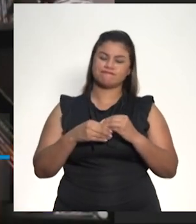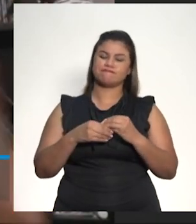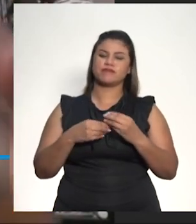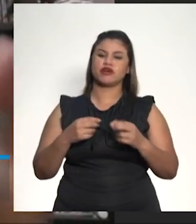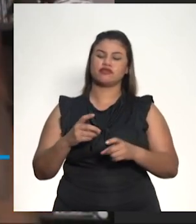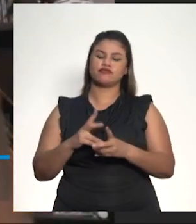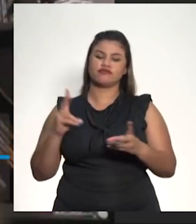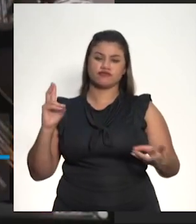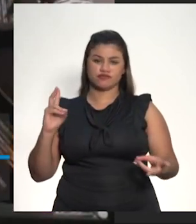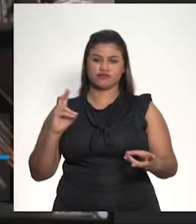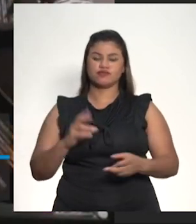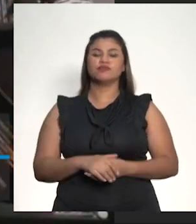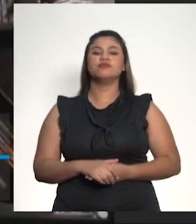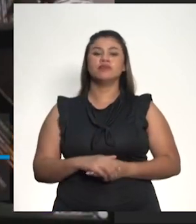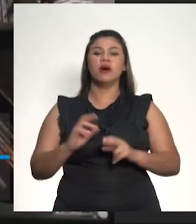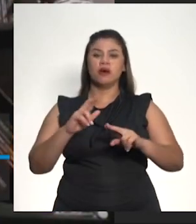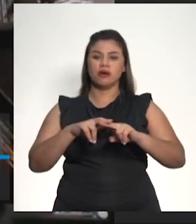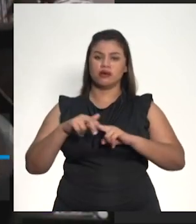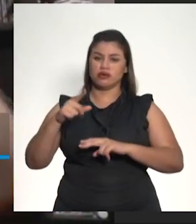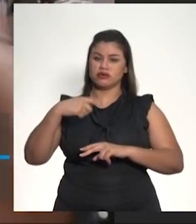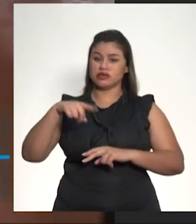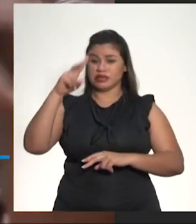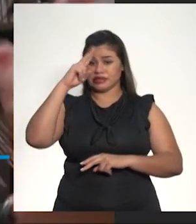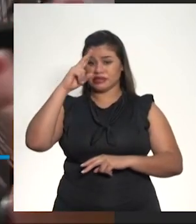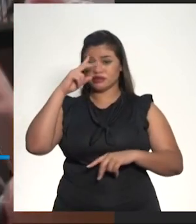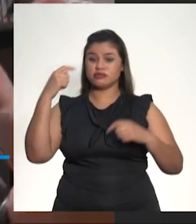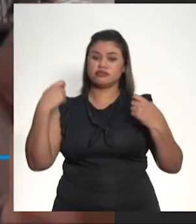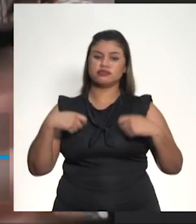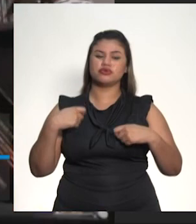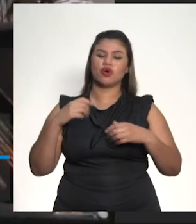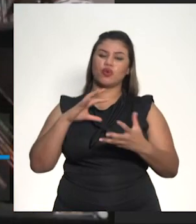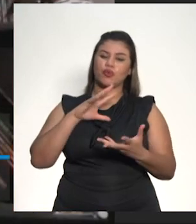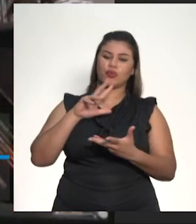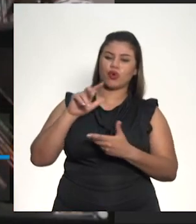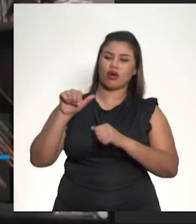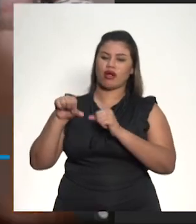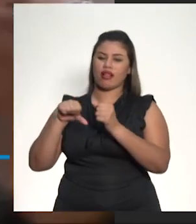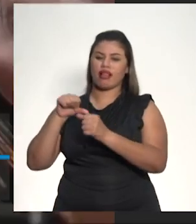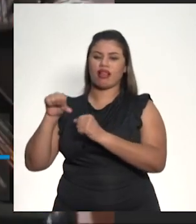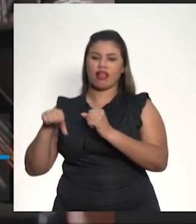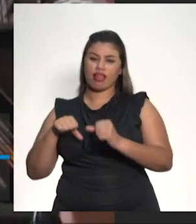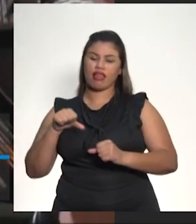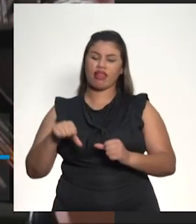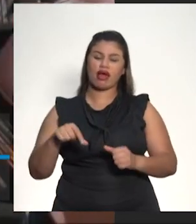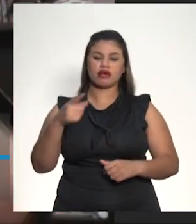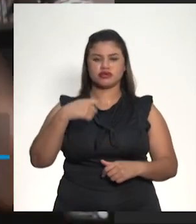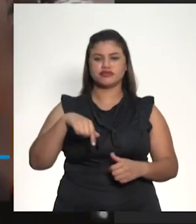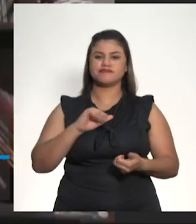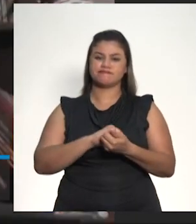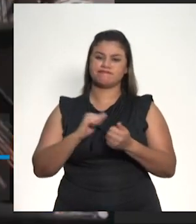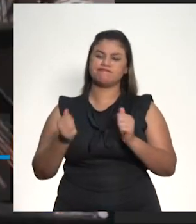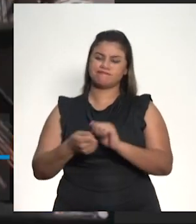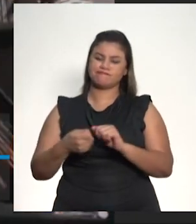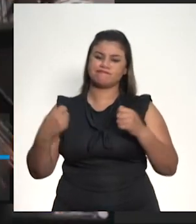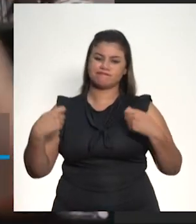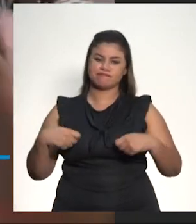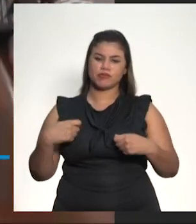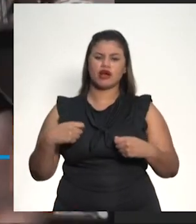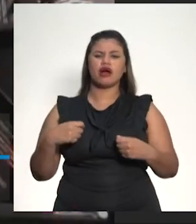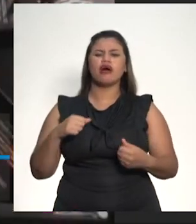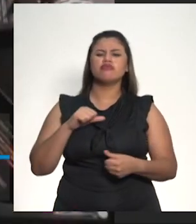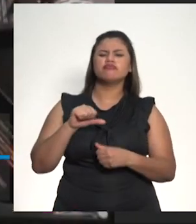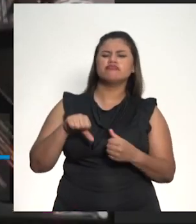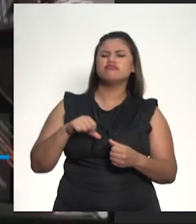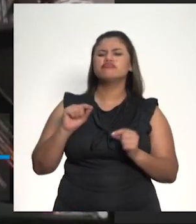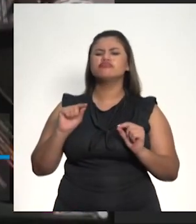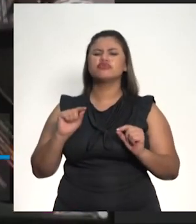virtuais. E justamente a gente tem que lembrar que o mundo está em constante mudança e a gente também tem que mudar com ele. Mudar em qual sentido?